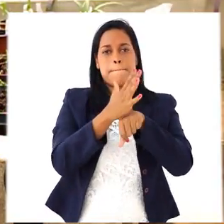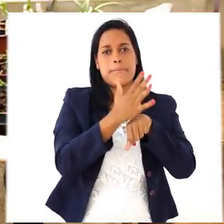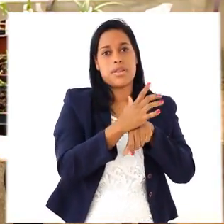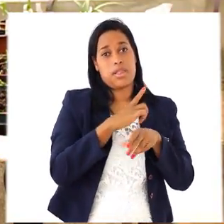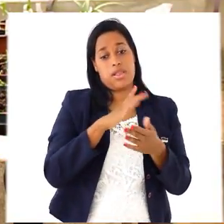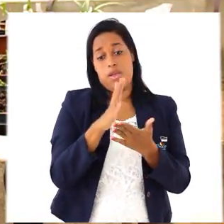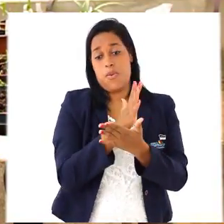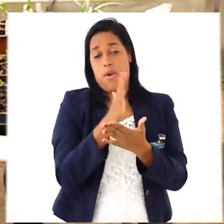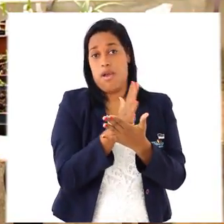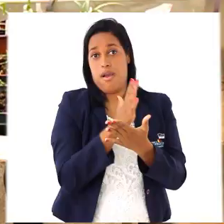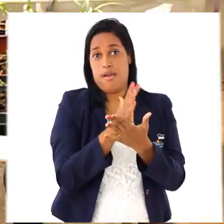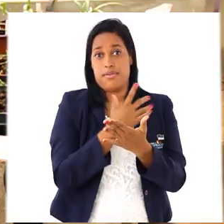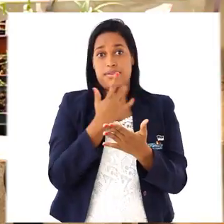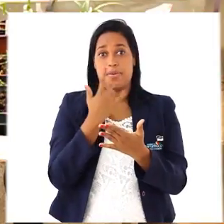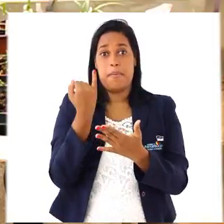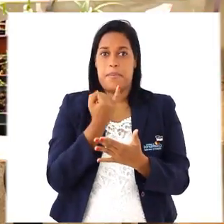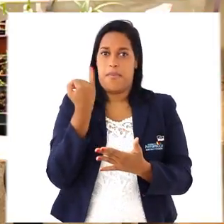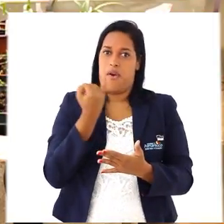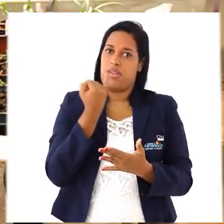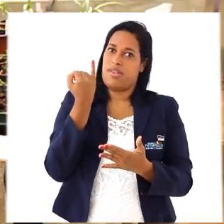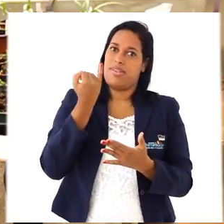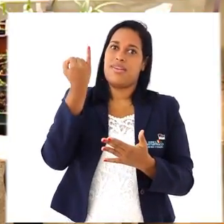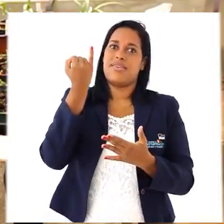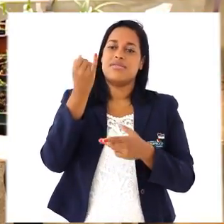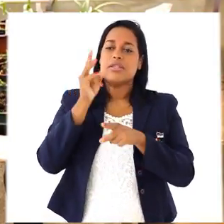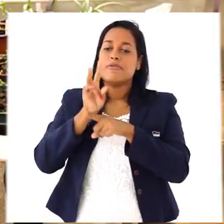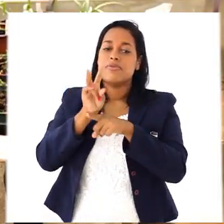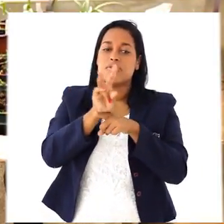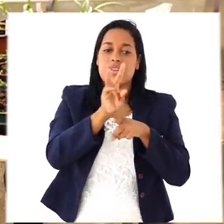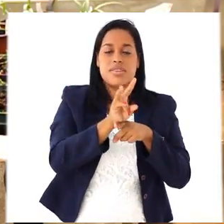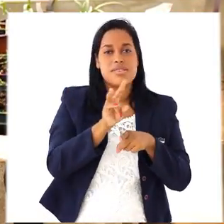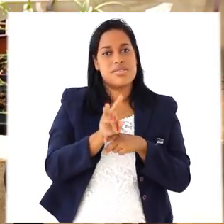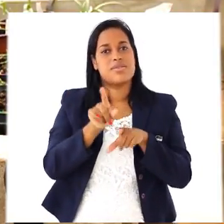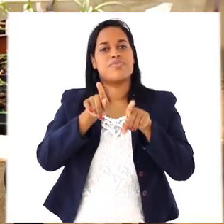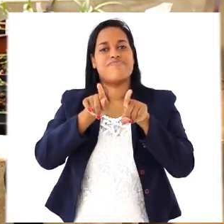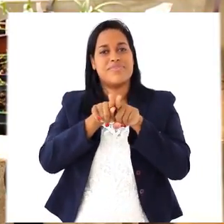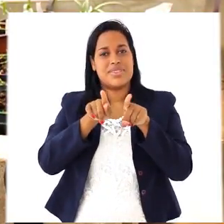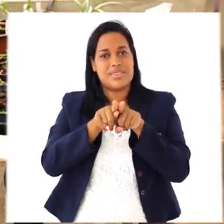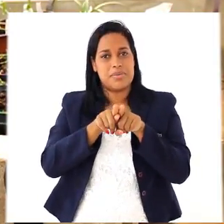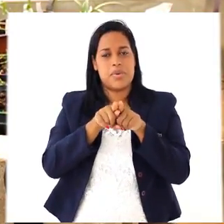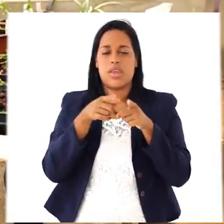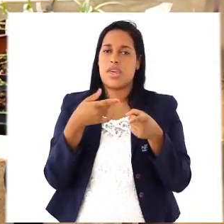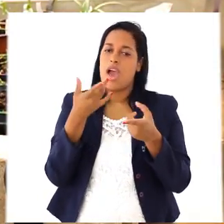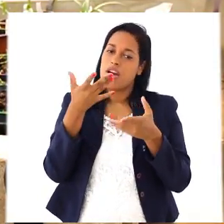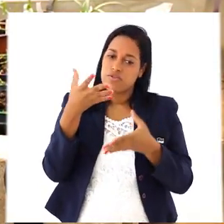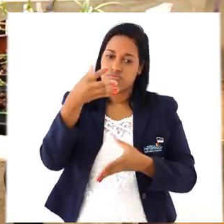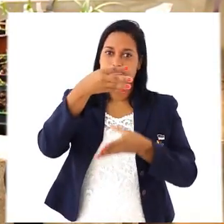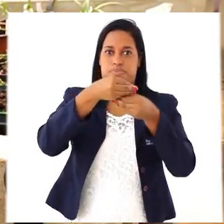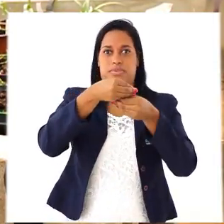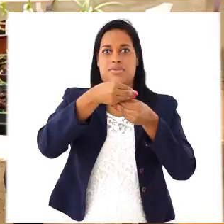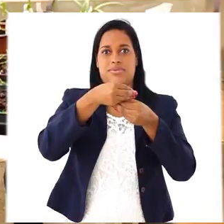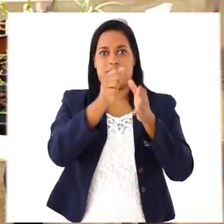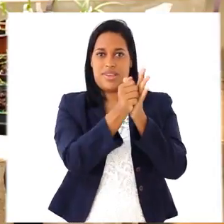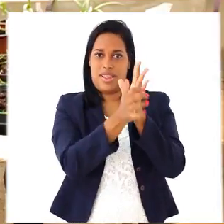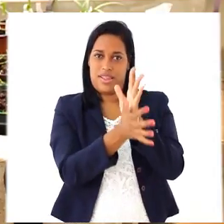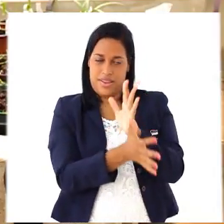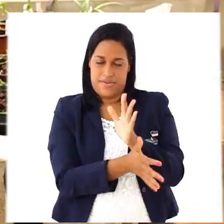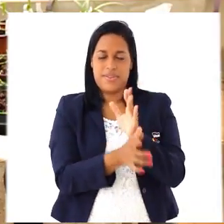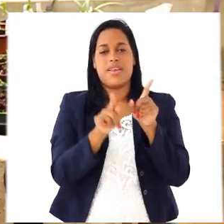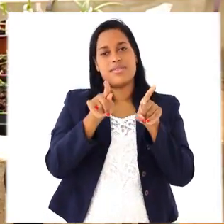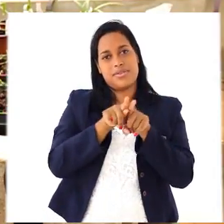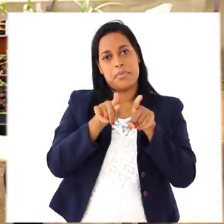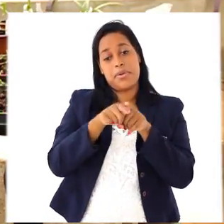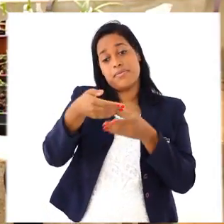tem uma cartilha interessante que trata da fiscalização dos auditores fiscais, ou seja, complementa essas atividades dentro do caderno. Além